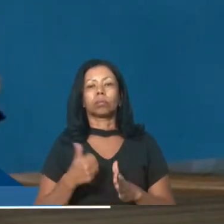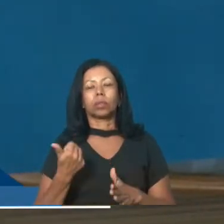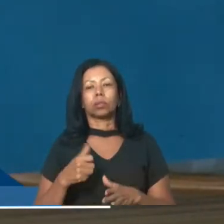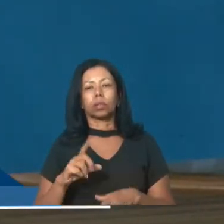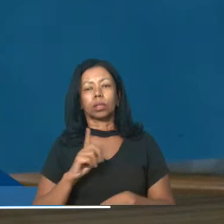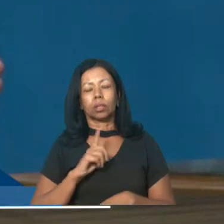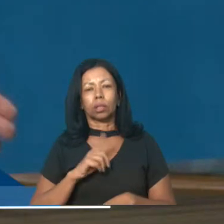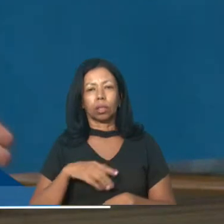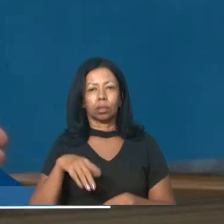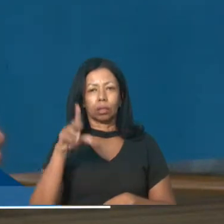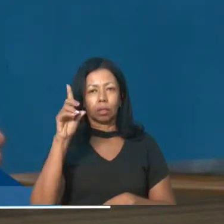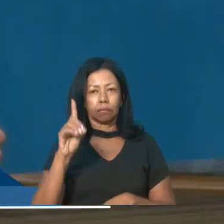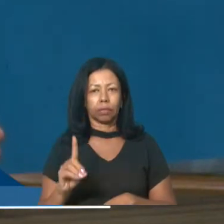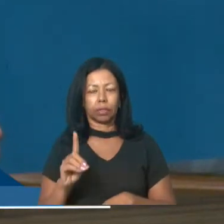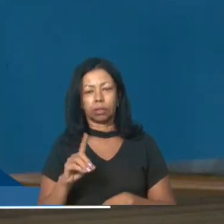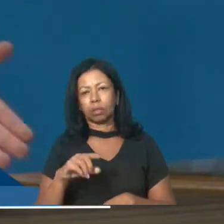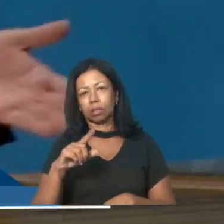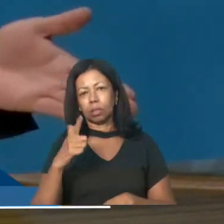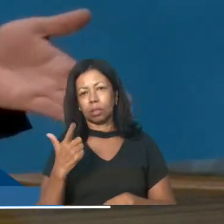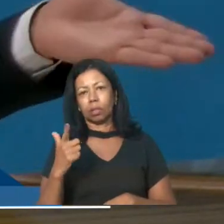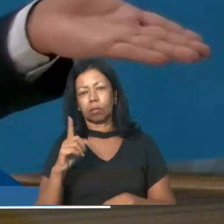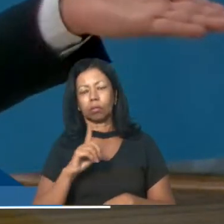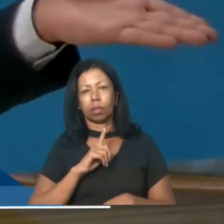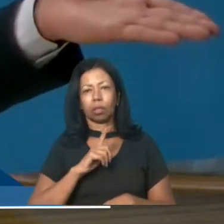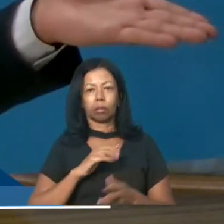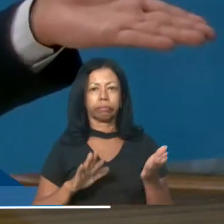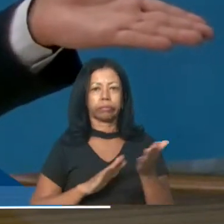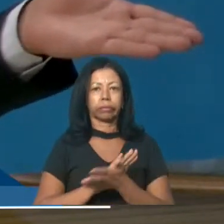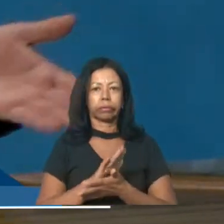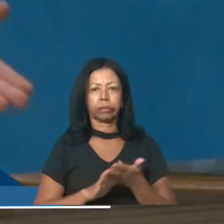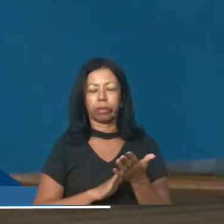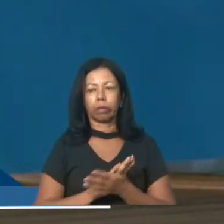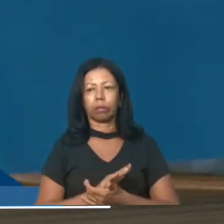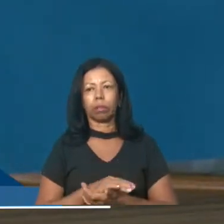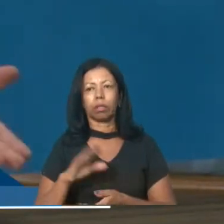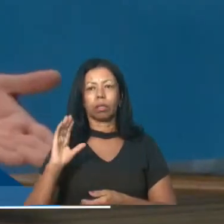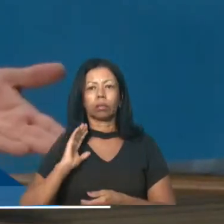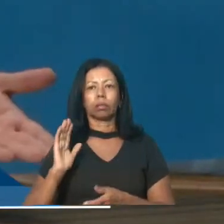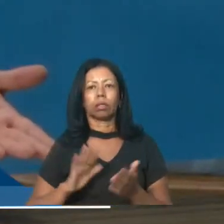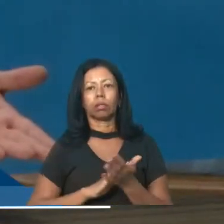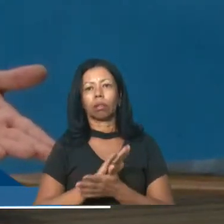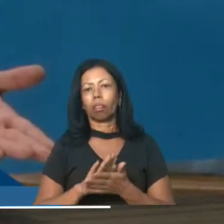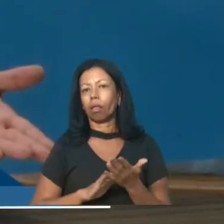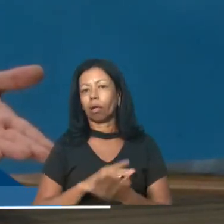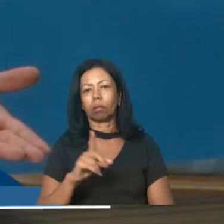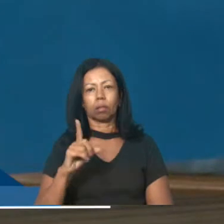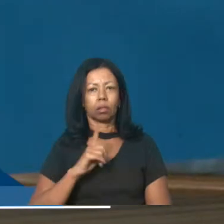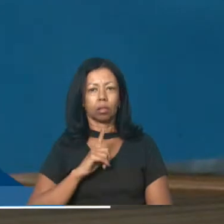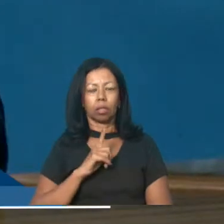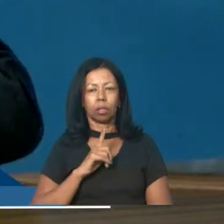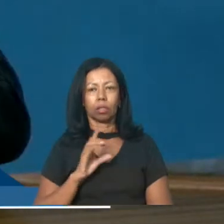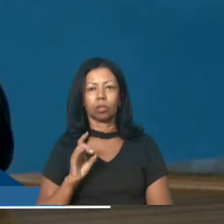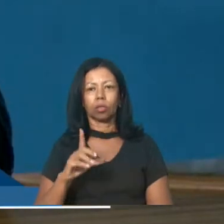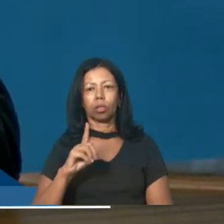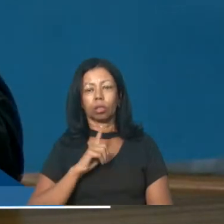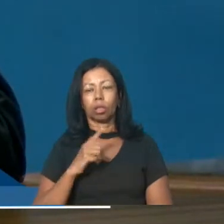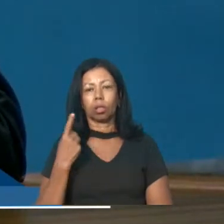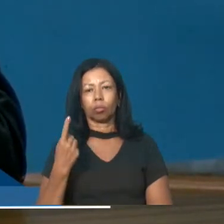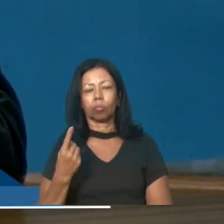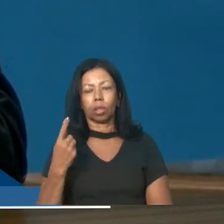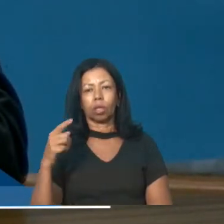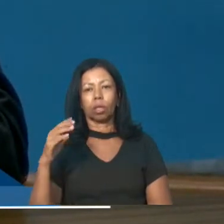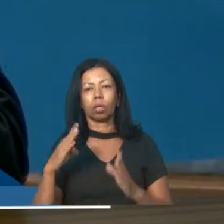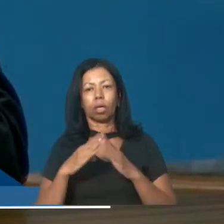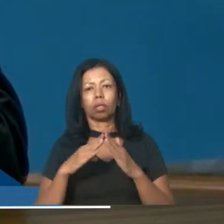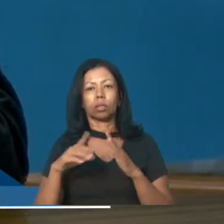com alguma dificuldade ali, tem, não tem nada. Essa cidade não tem nada. Só tem o quê? Uma câmara que